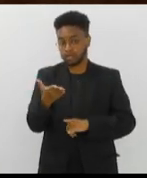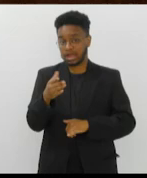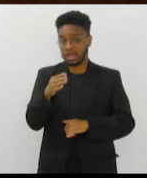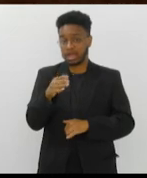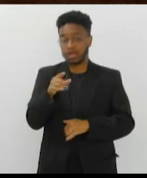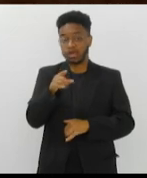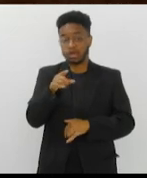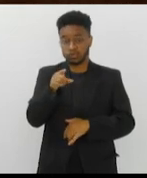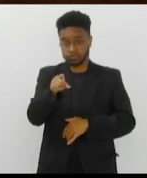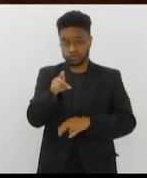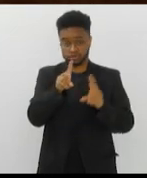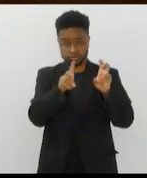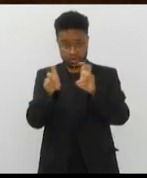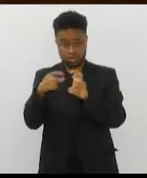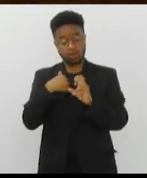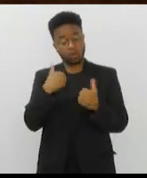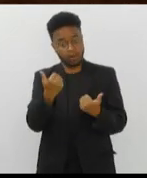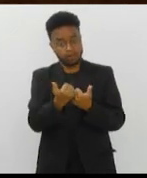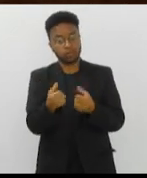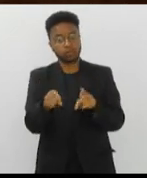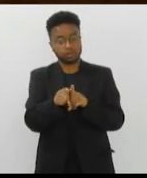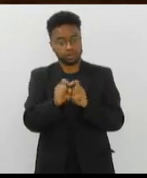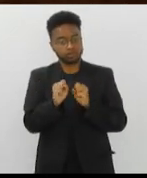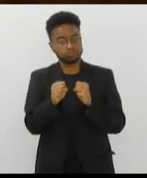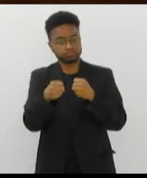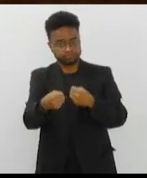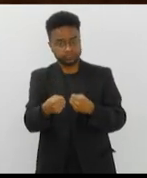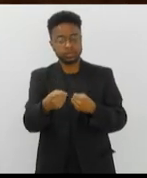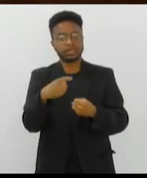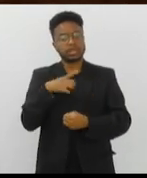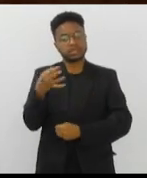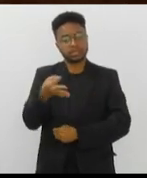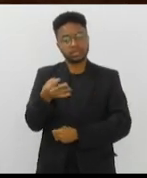luta também e com certeza do presidente dessa casa.